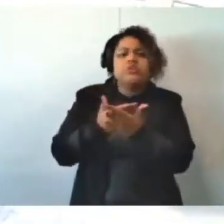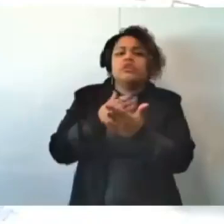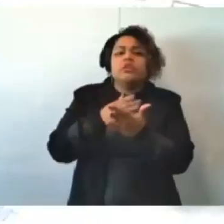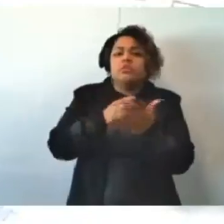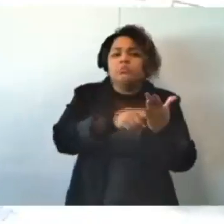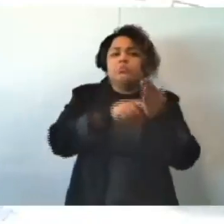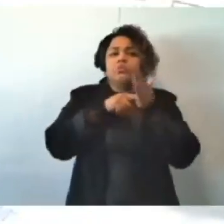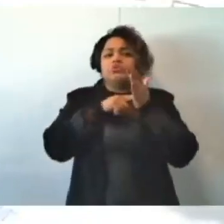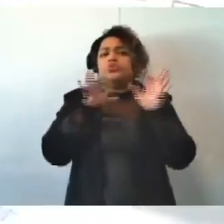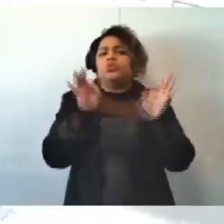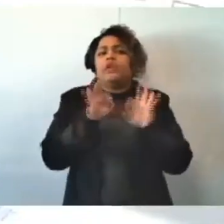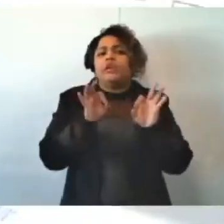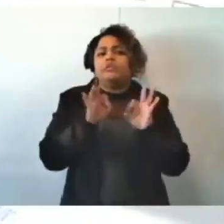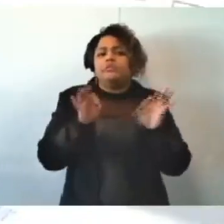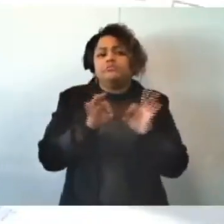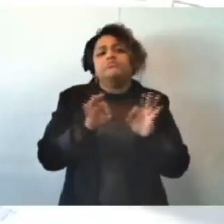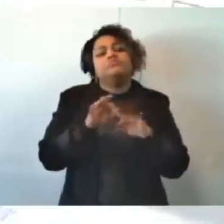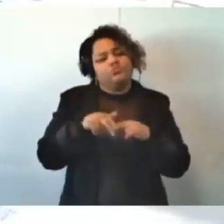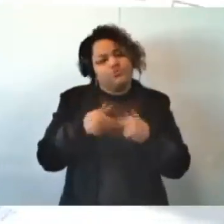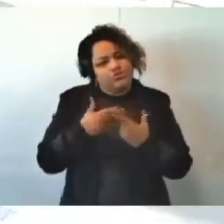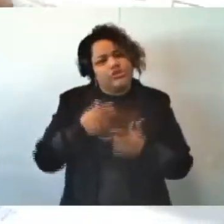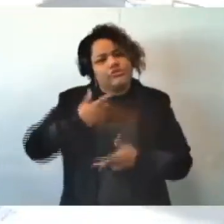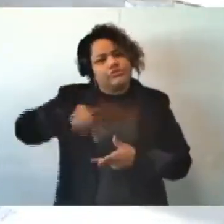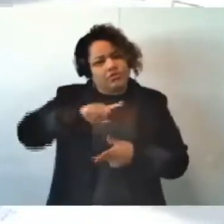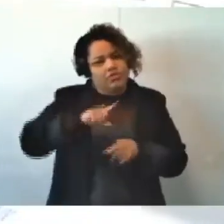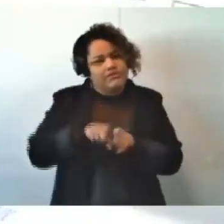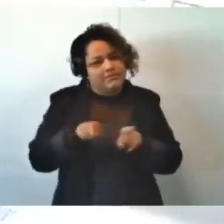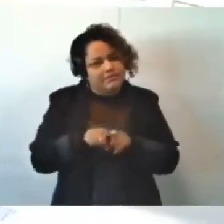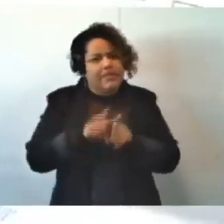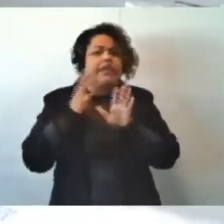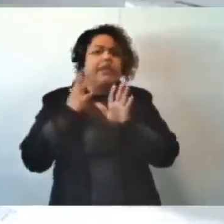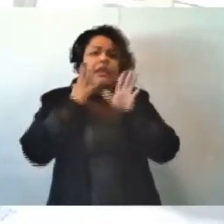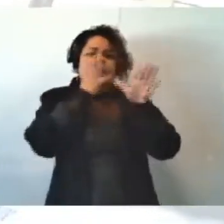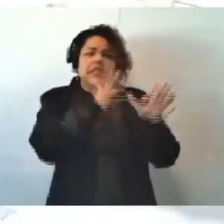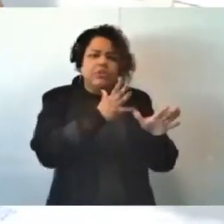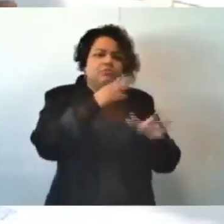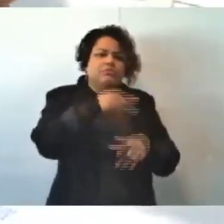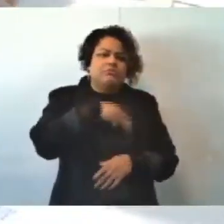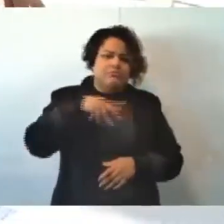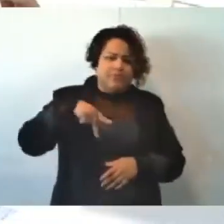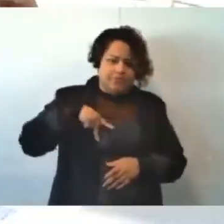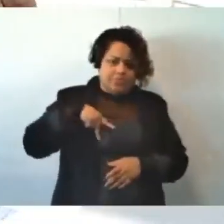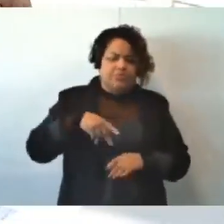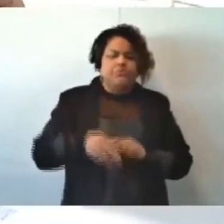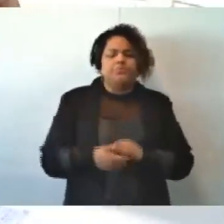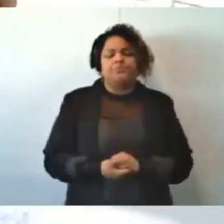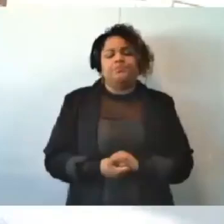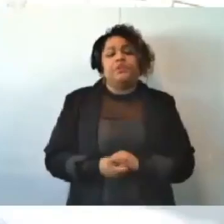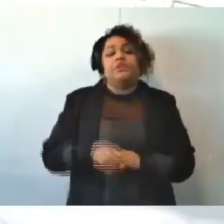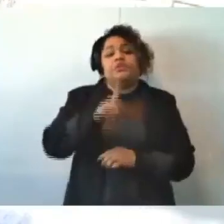gente fez até a denúncia no Ministério Público. No dia 18/3,